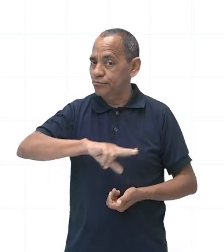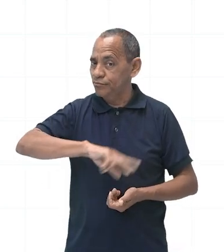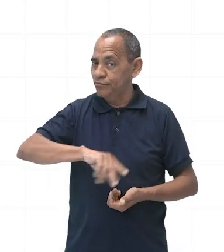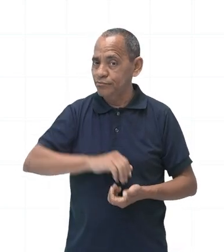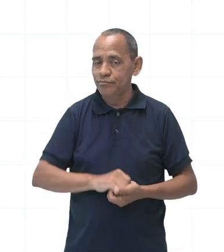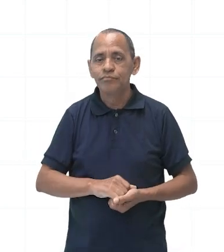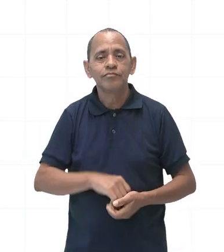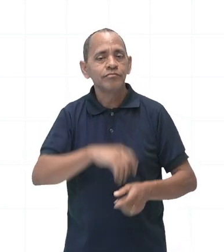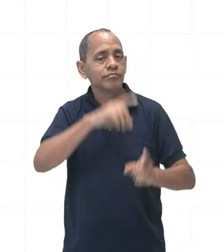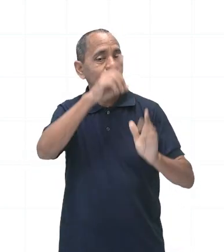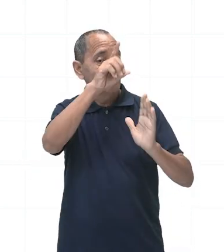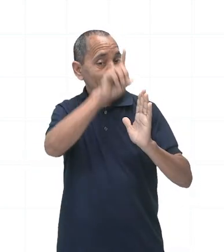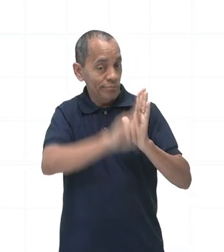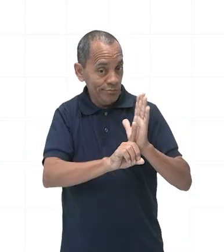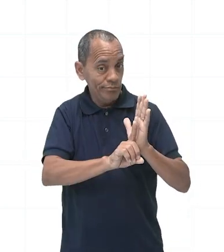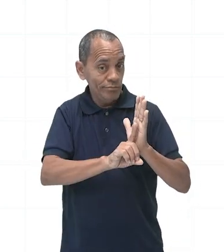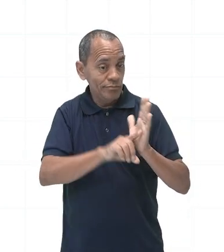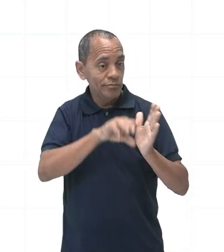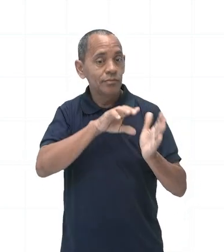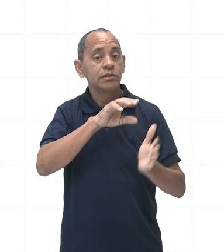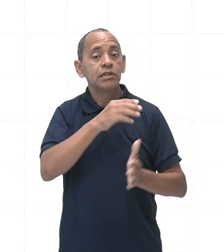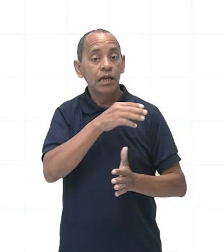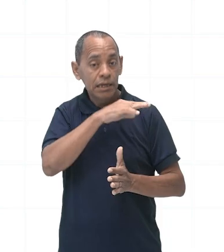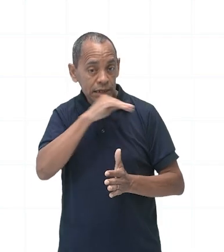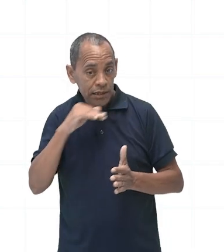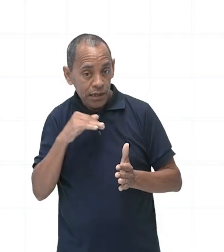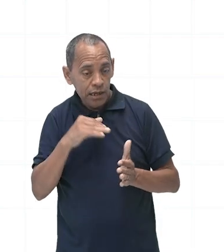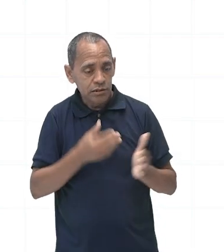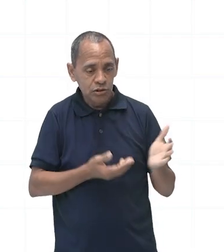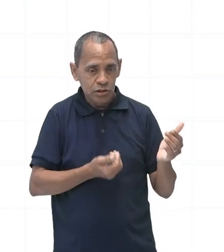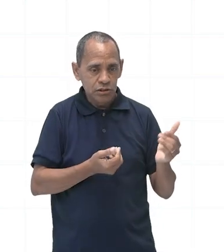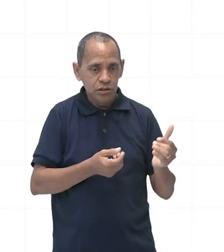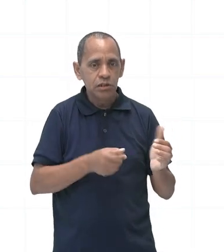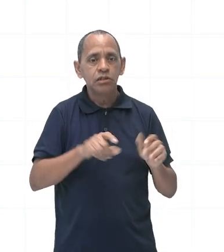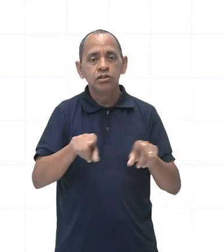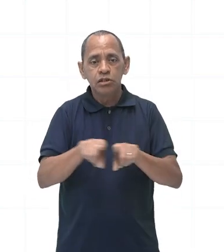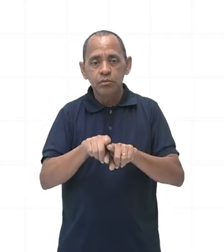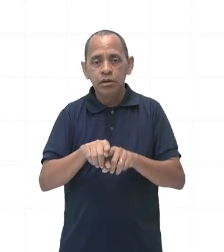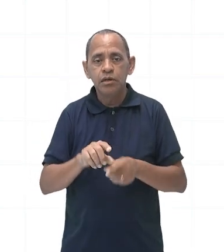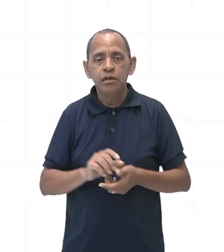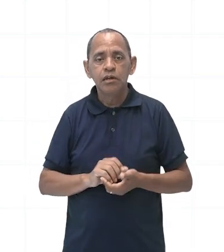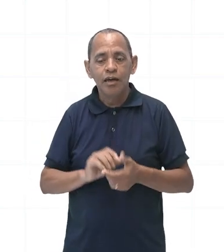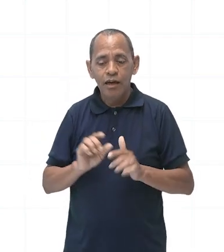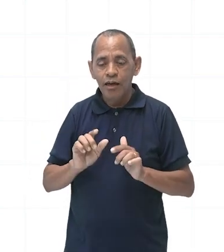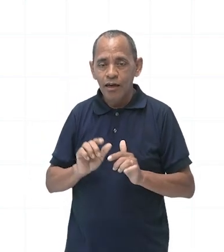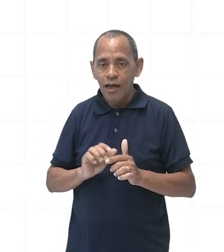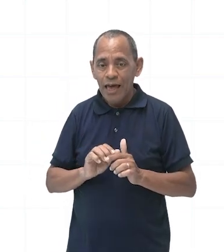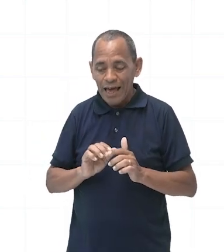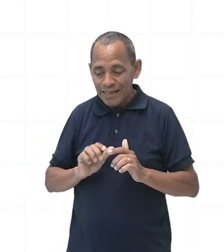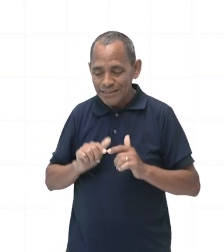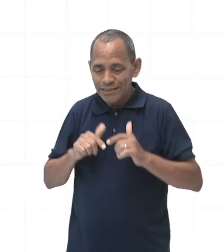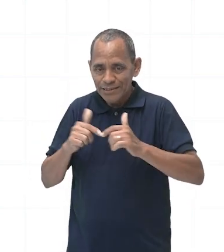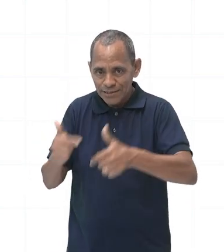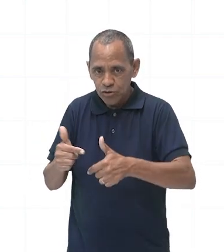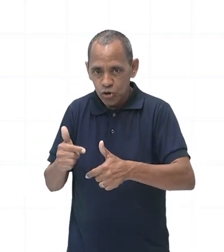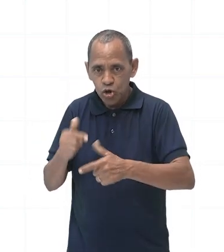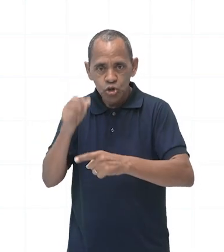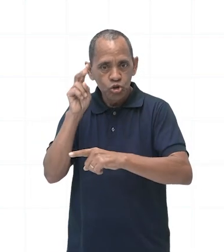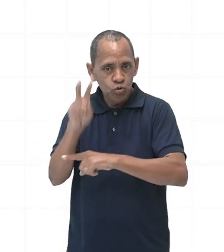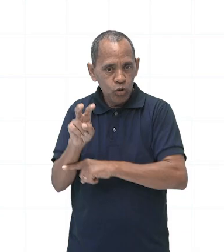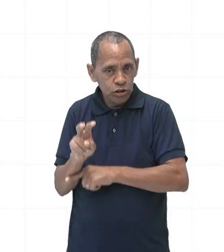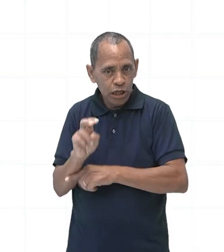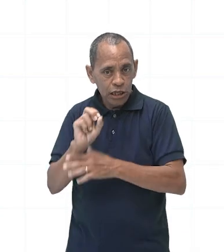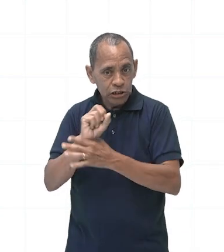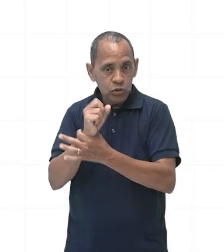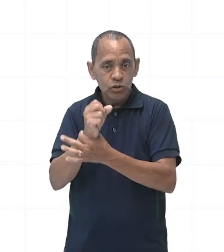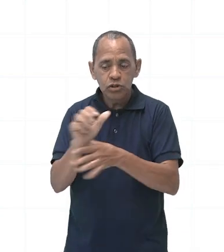o sujeito é os direitos das crianças e dos adolescentes, concorda? Ora, quem está exercendo a